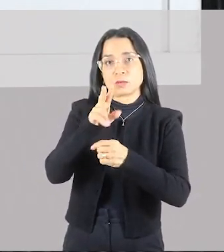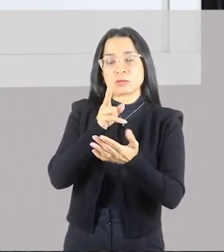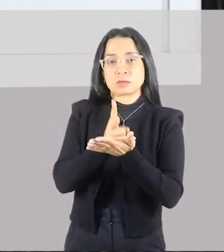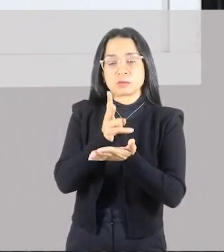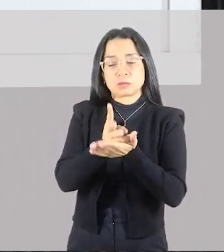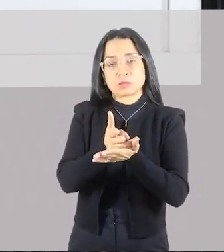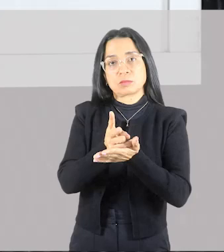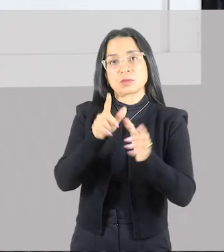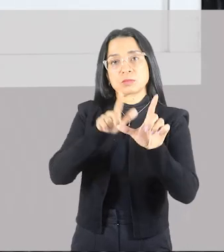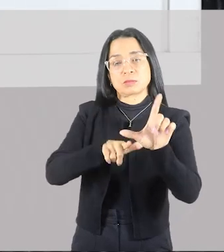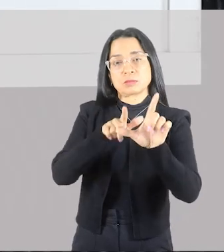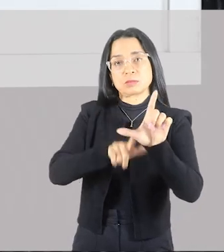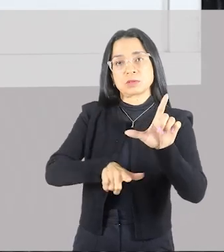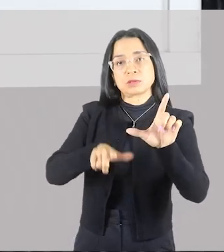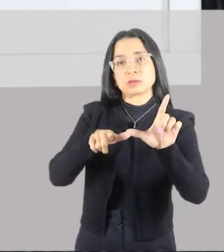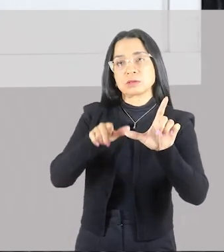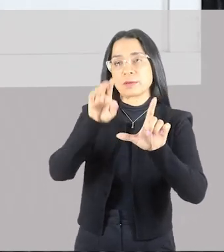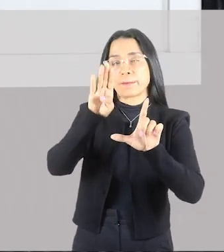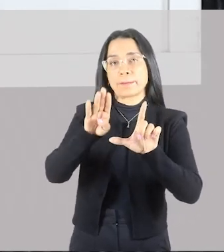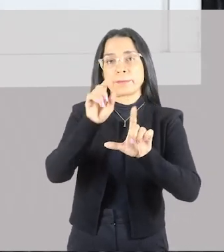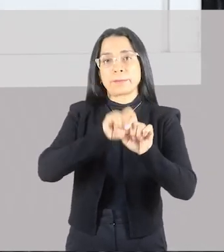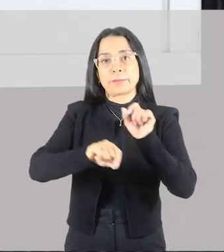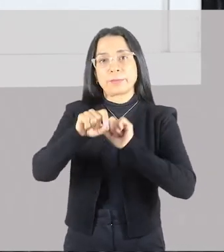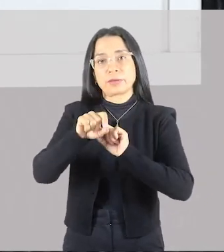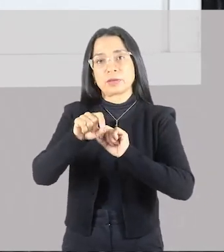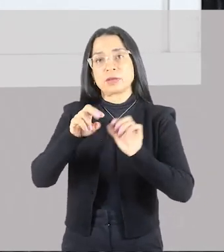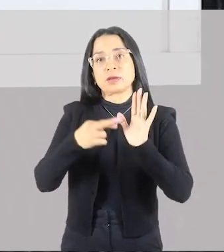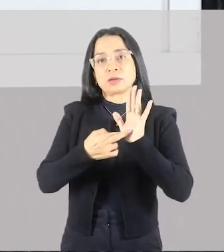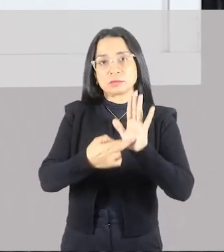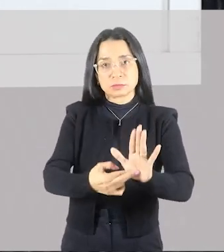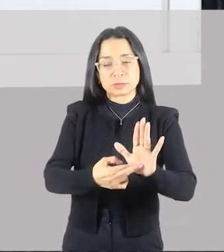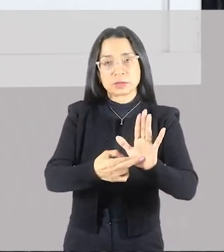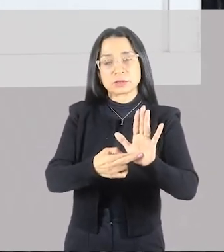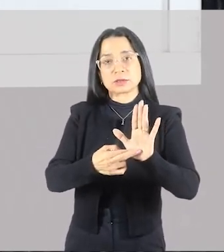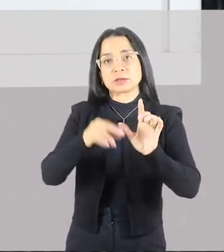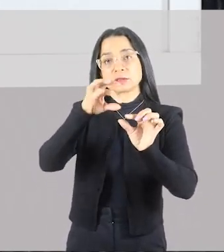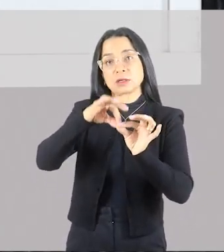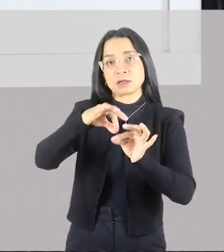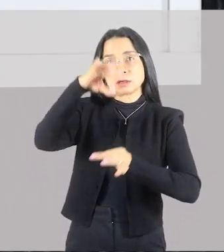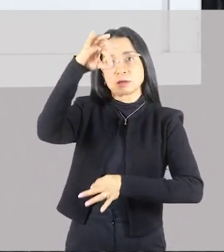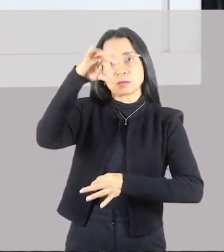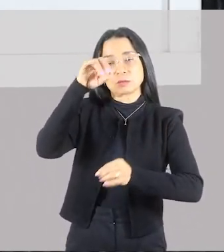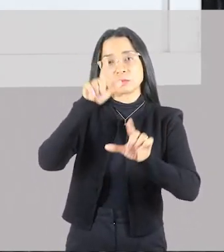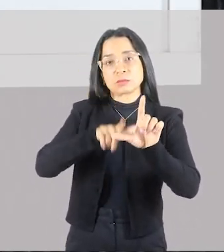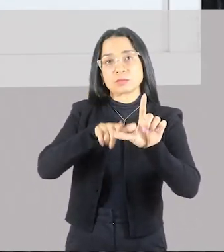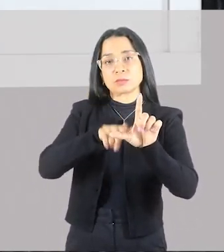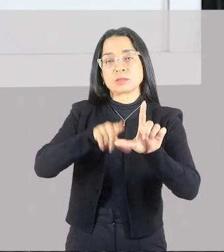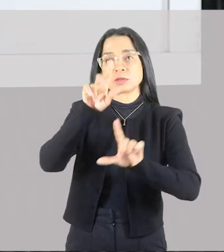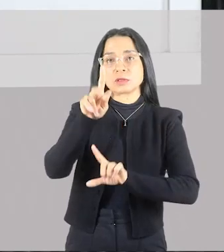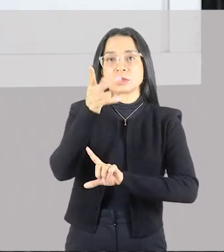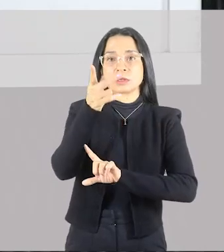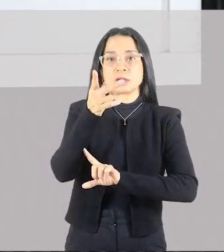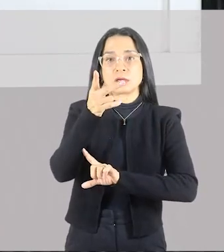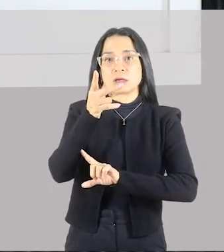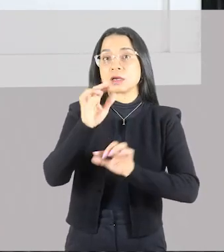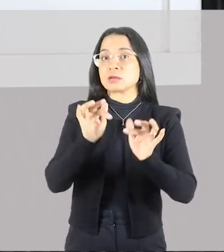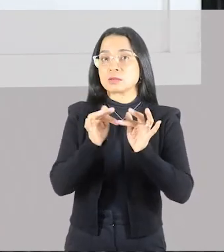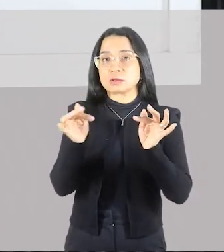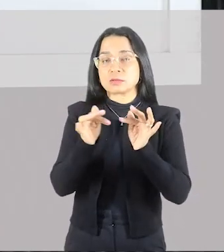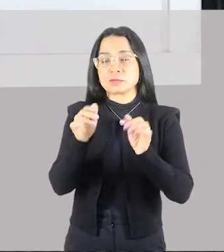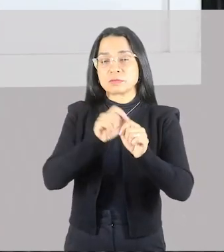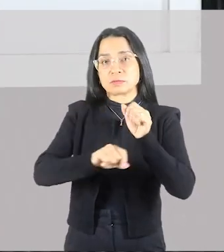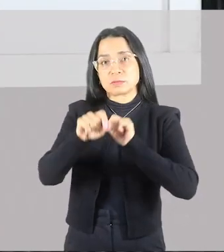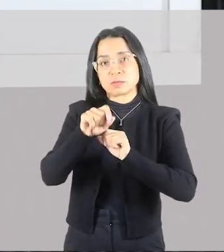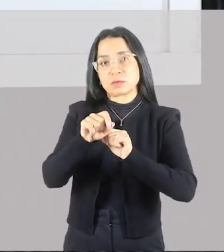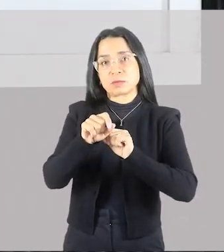e vou representar aqui a altura pela letra H. Tudo bem? Então toda a fórmula que aparecer B é a